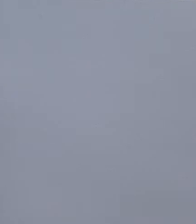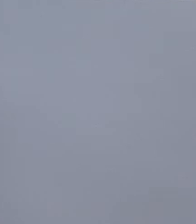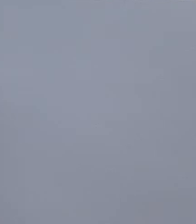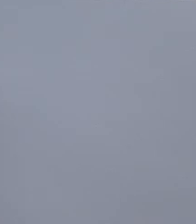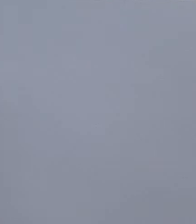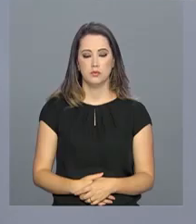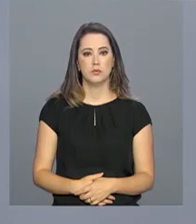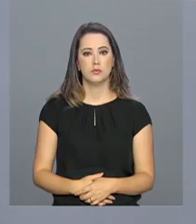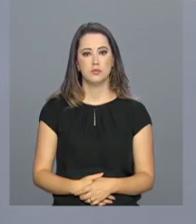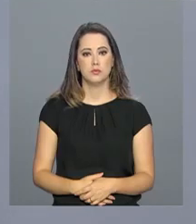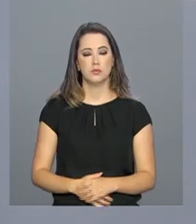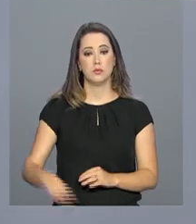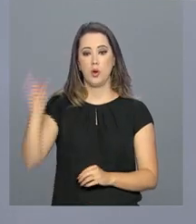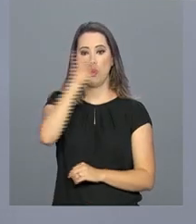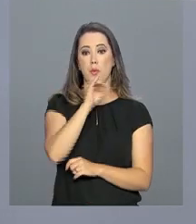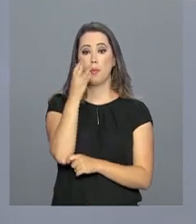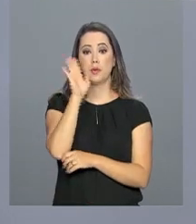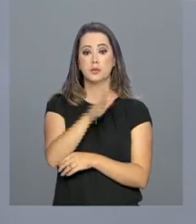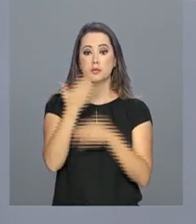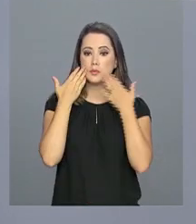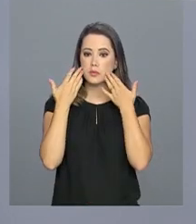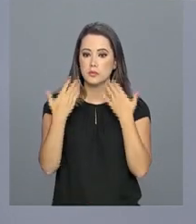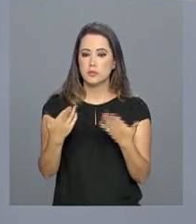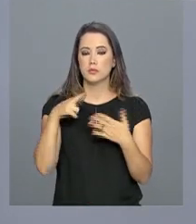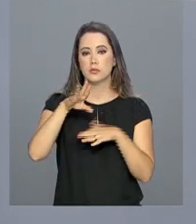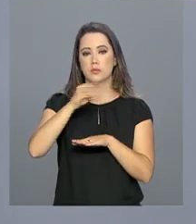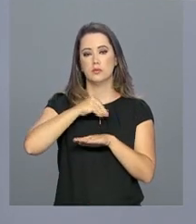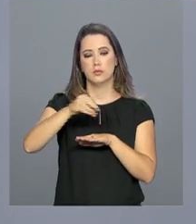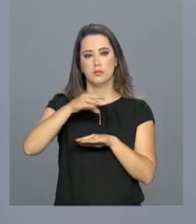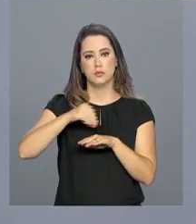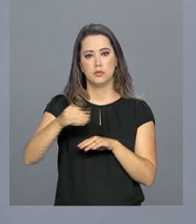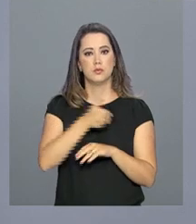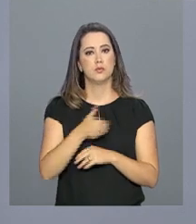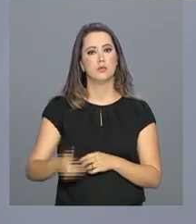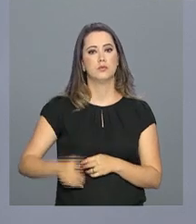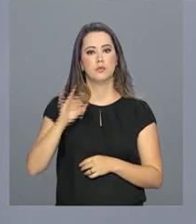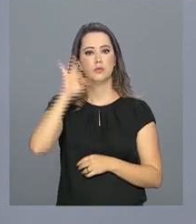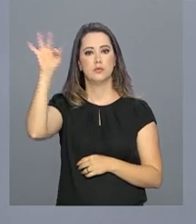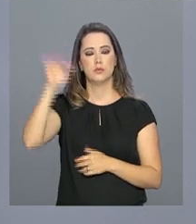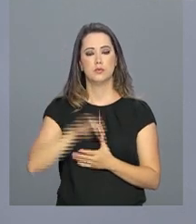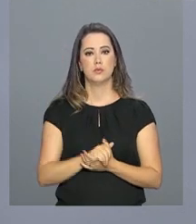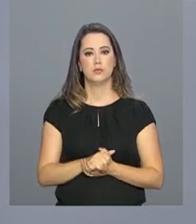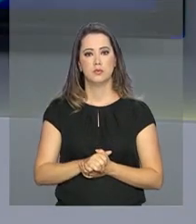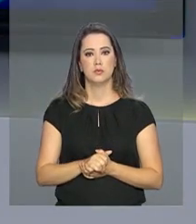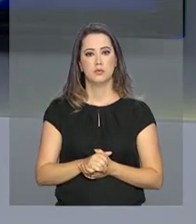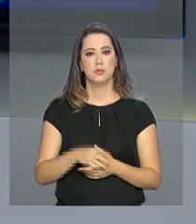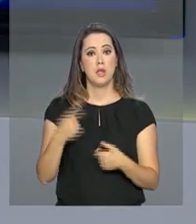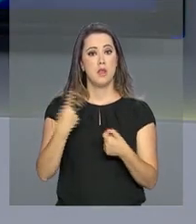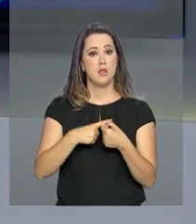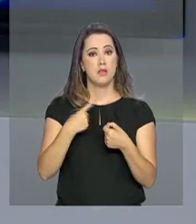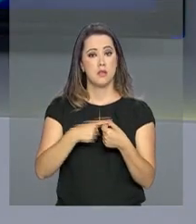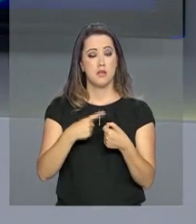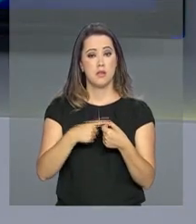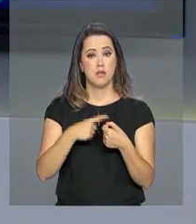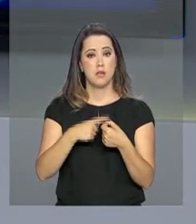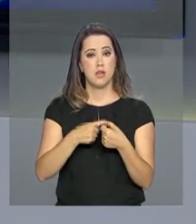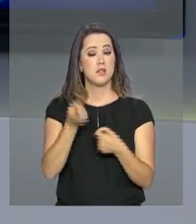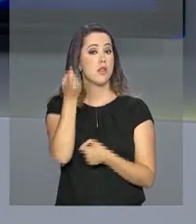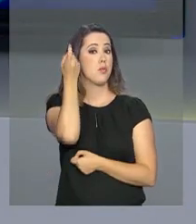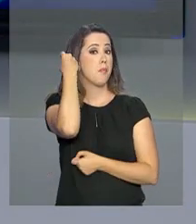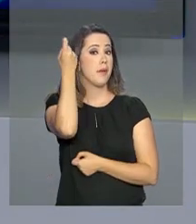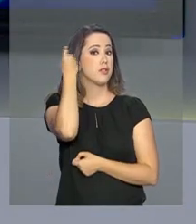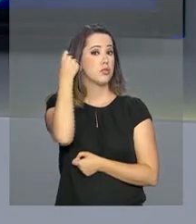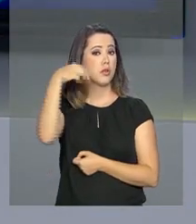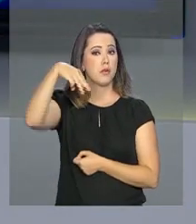olá boa tarde começa agora o repórter nbr com as notícias do governo federal na cidade de porto vallarta